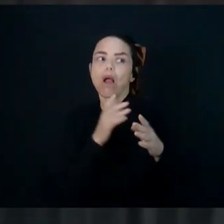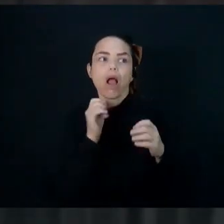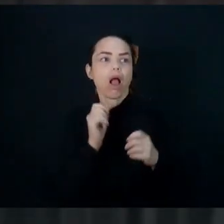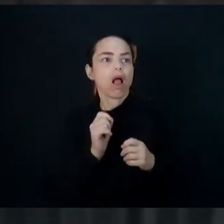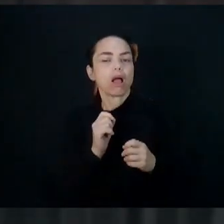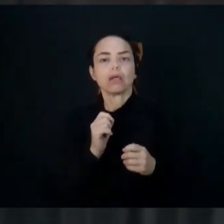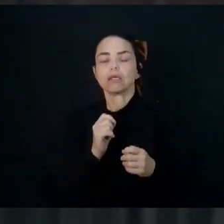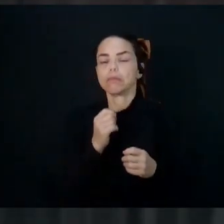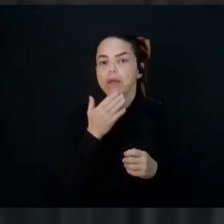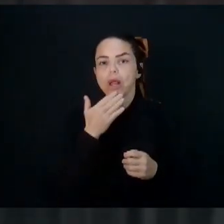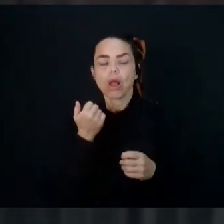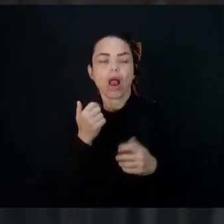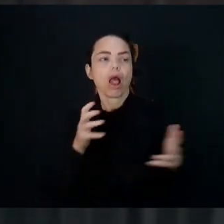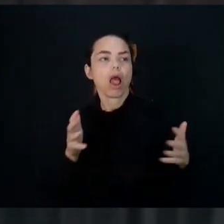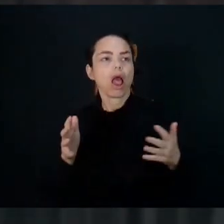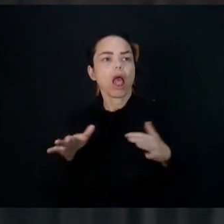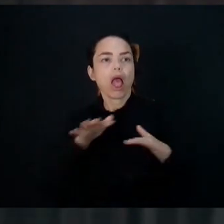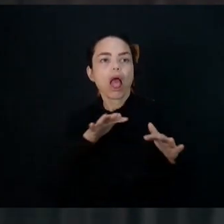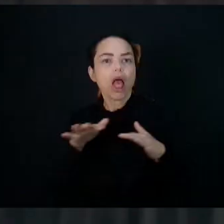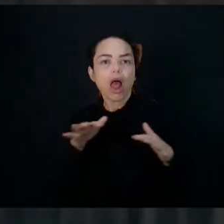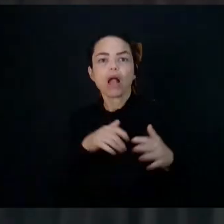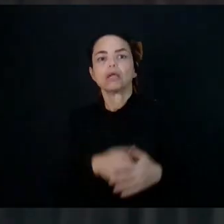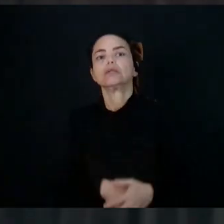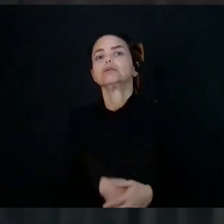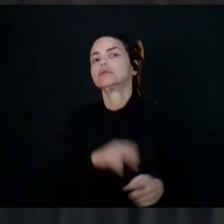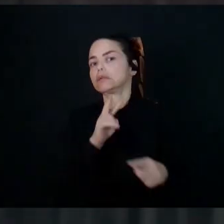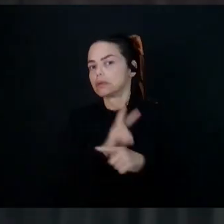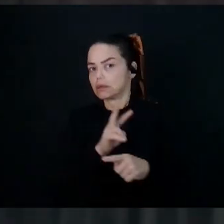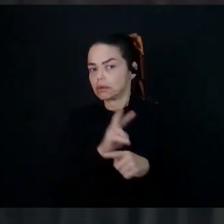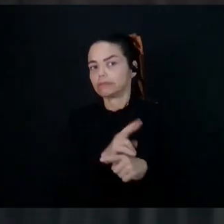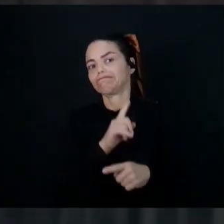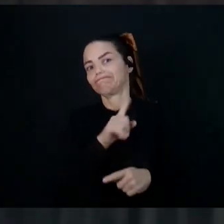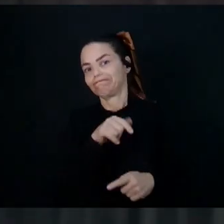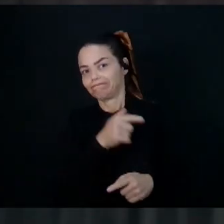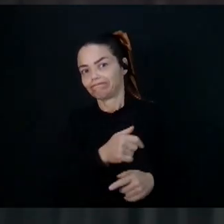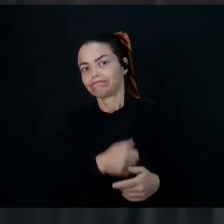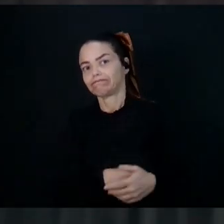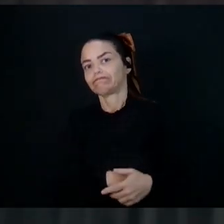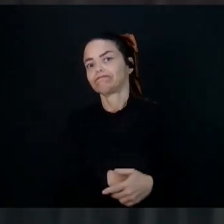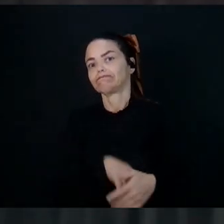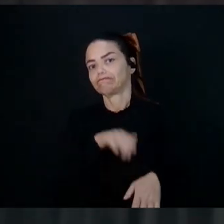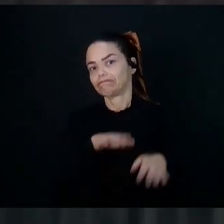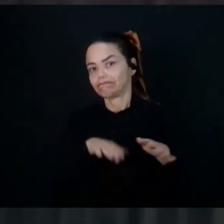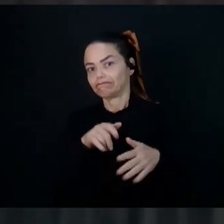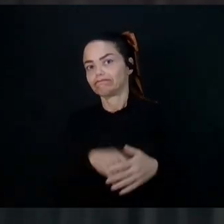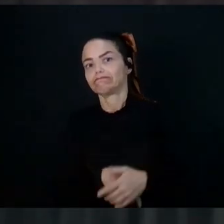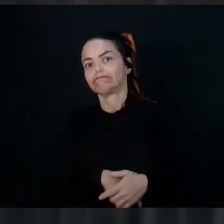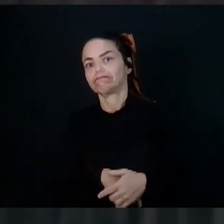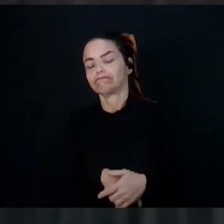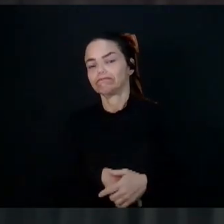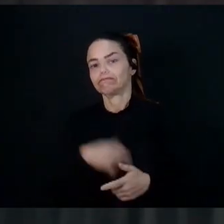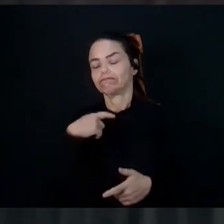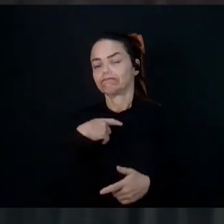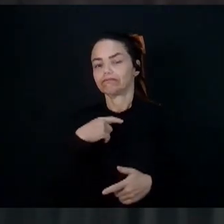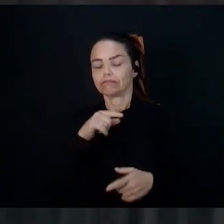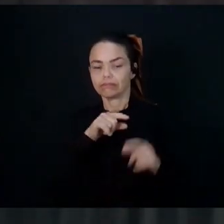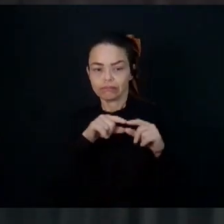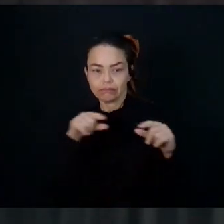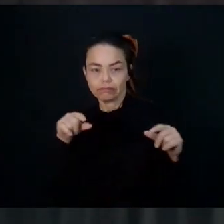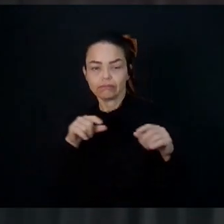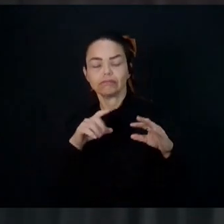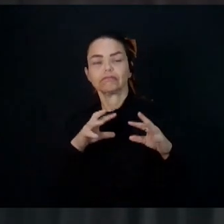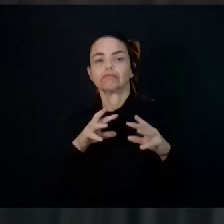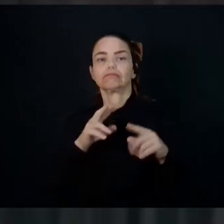me movimentar para cuidar do outro. Porque às vezes as pessoas, a gente fala, tem uma frase, né, eu cuido de todo mundo, eu